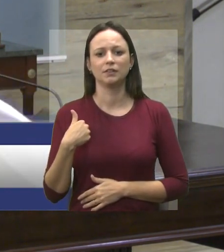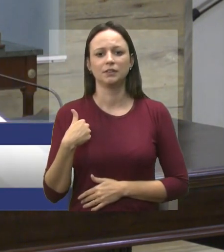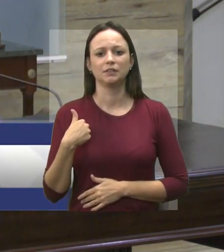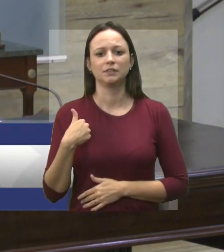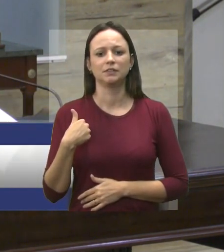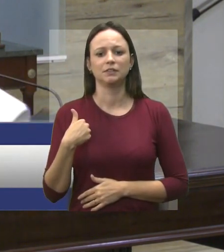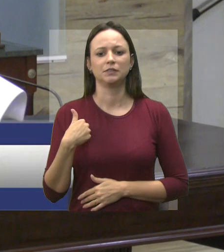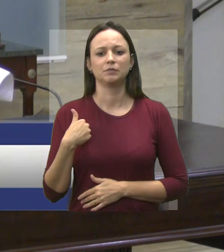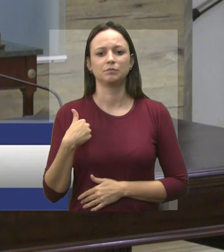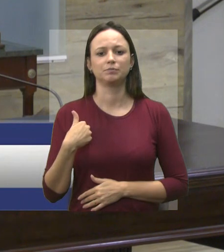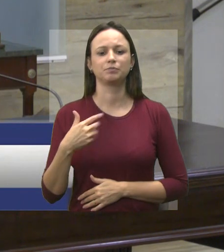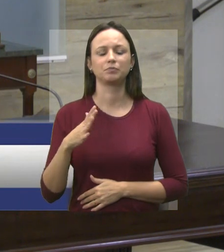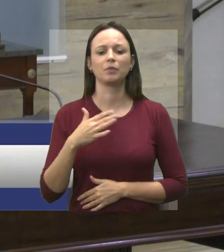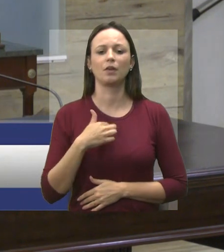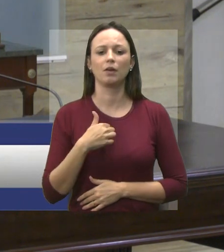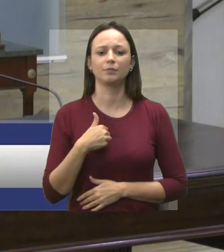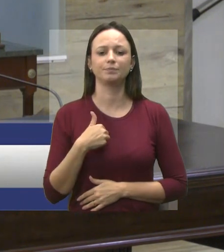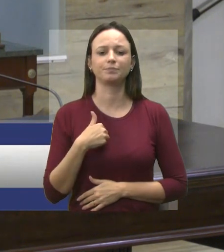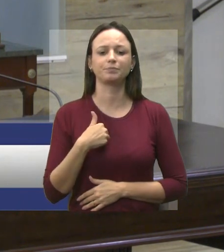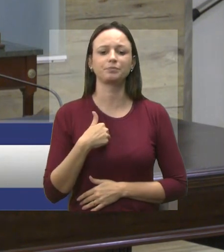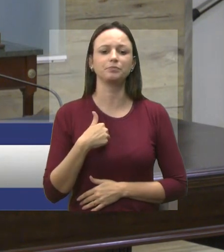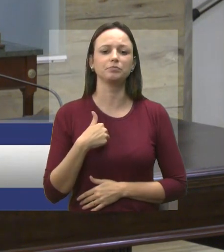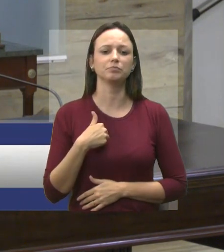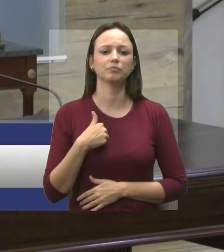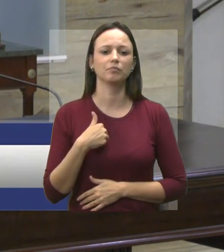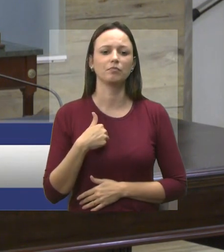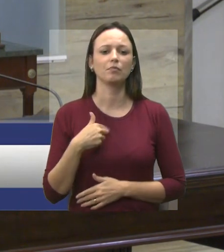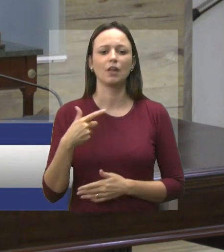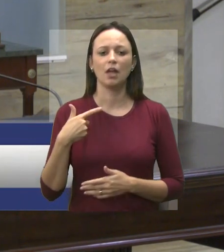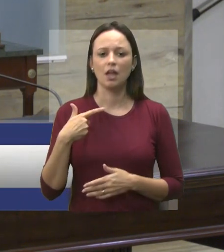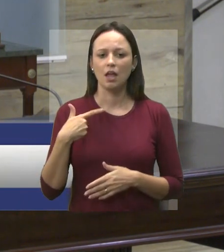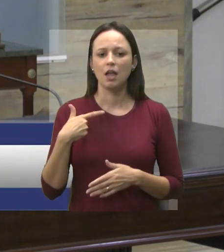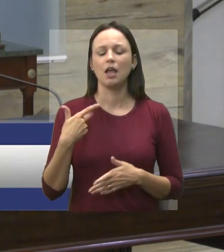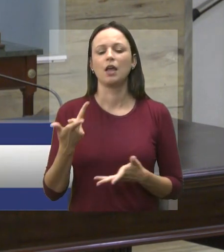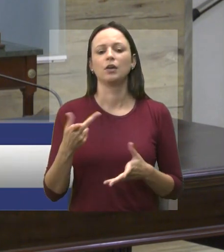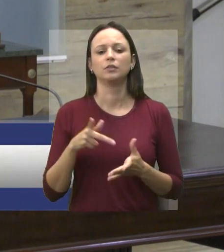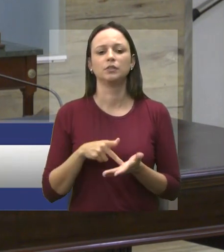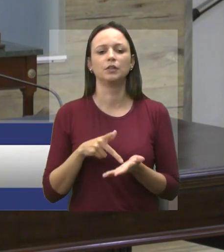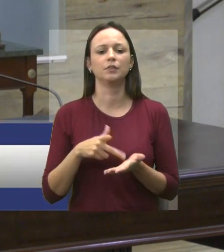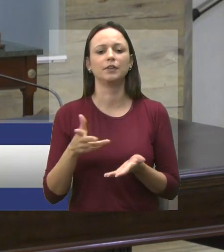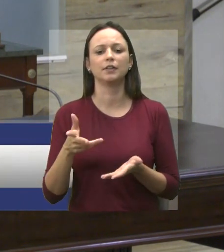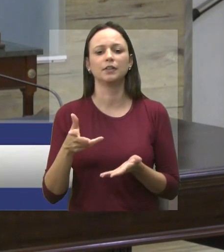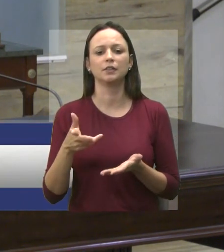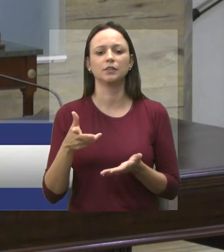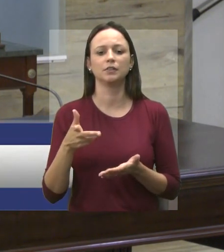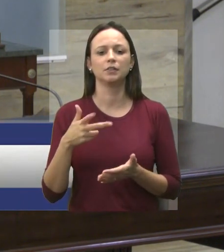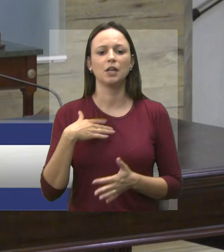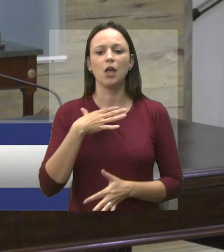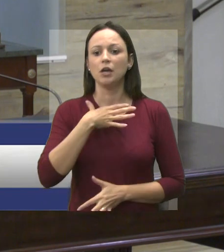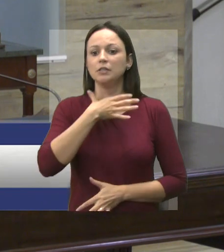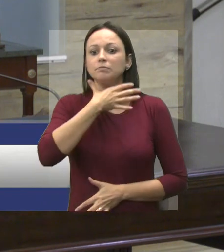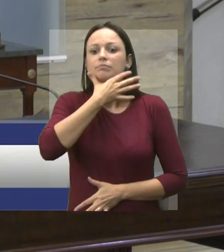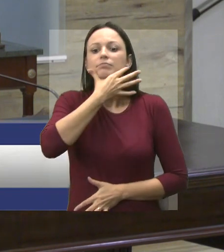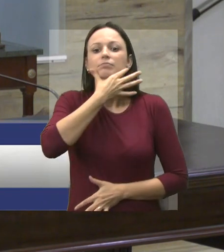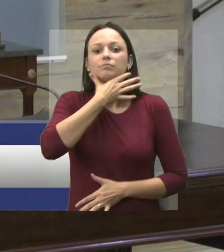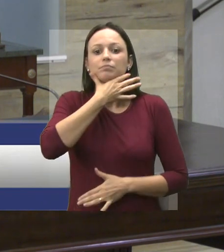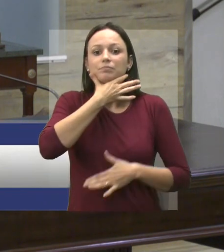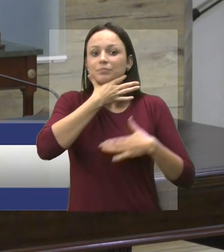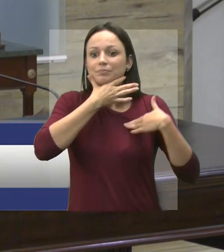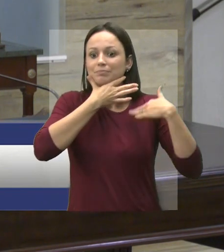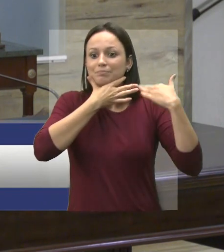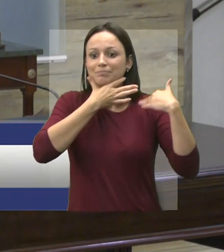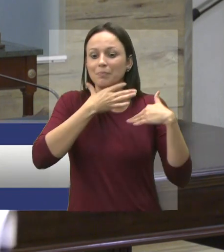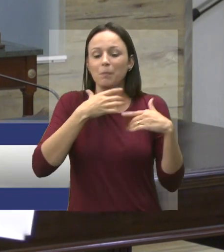Eu na verdade, estou inserido até o pescoço em tudo isso,